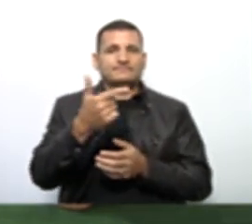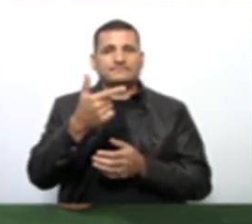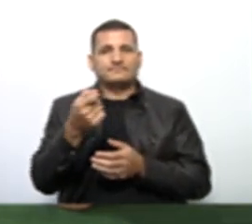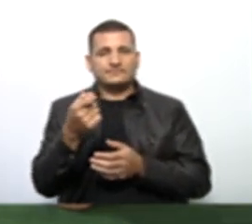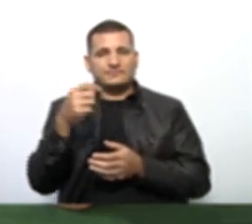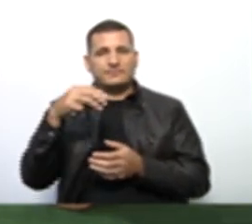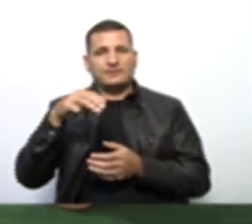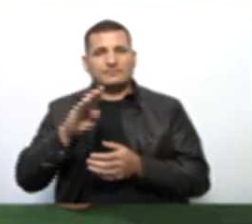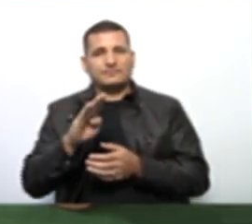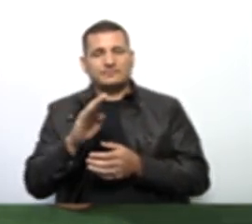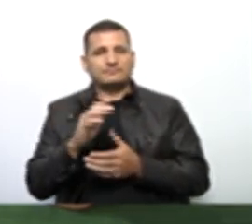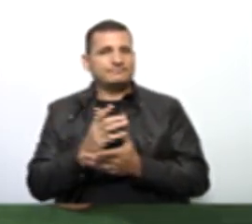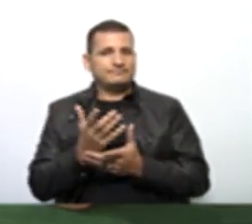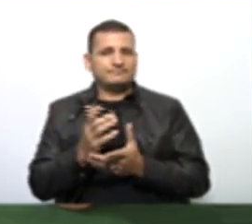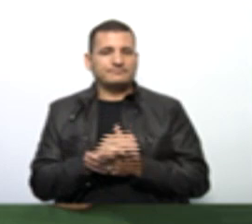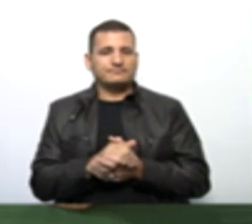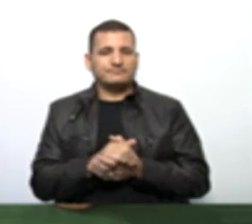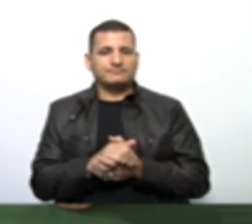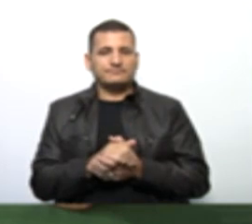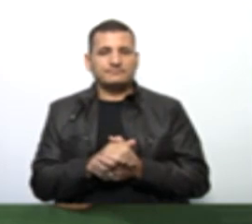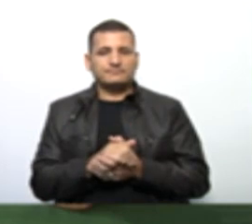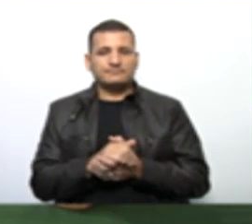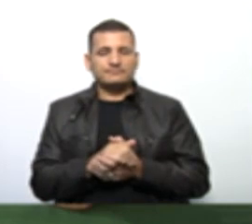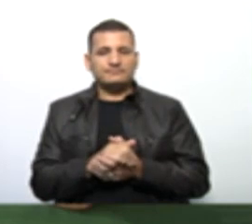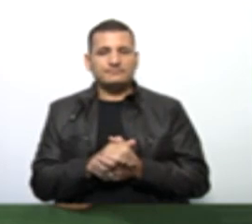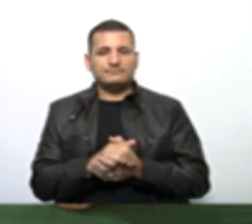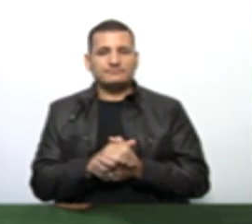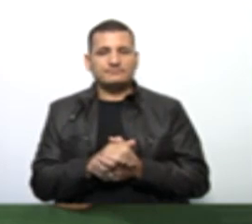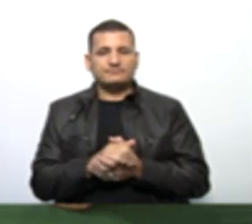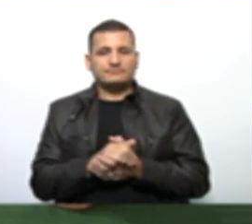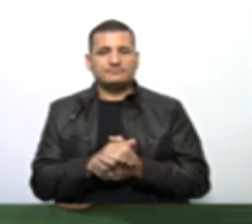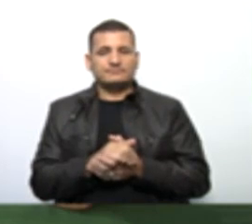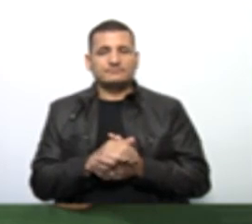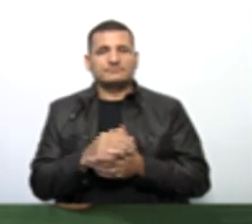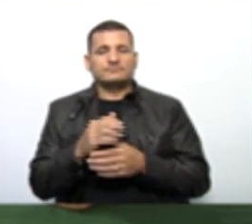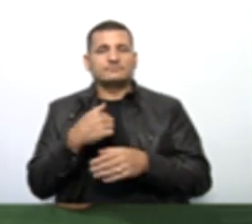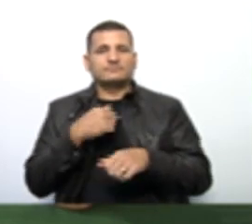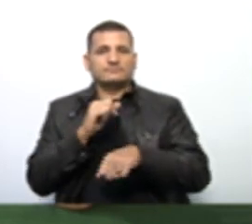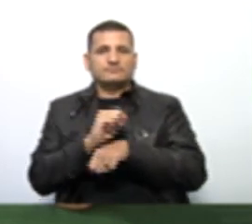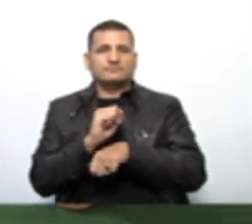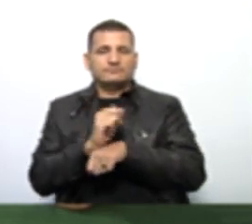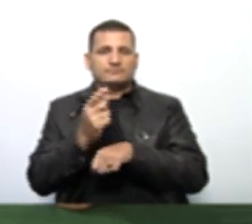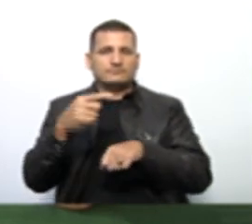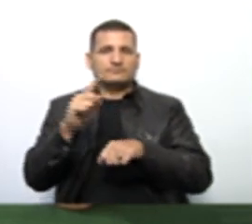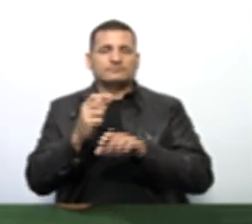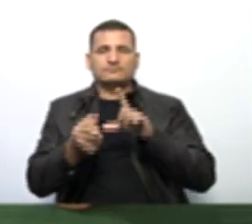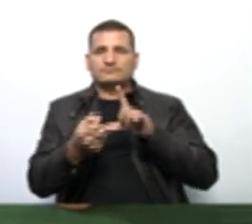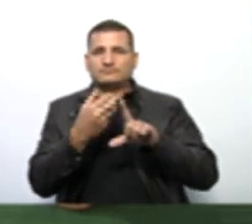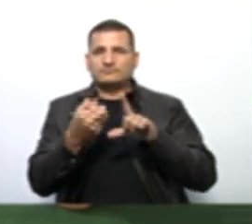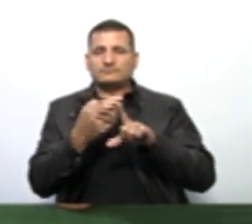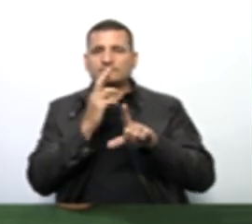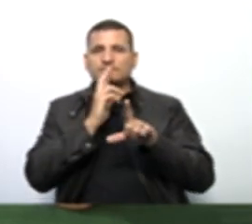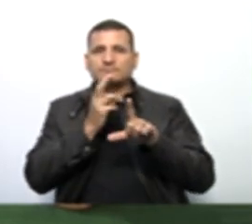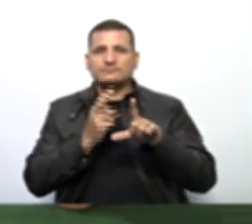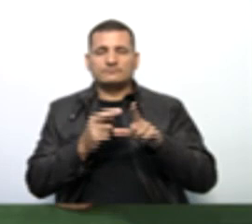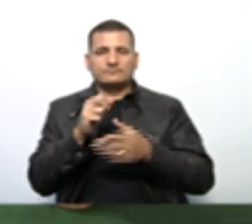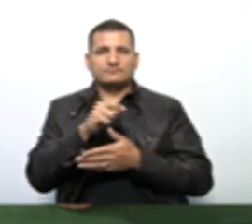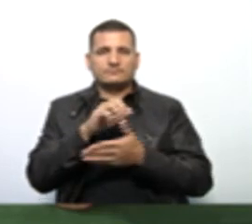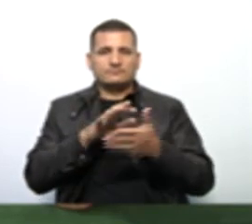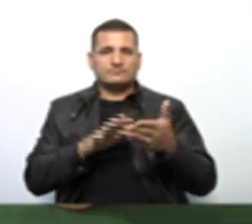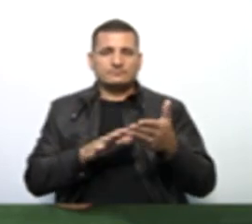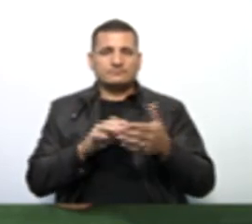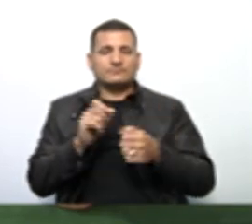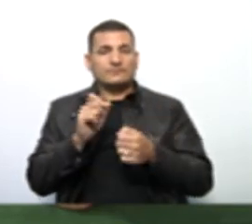nem dois processos é a galerinha só falar que estou aguardando as contribuições para é de vocês das respostas da atividade